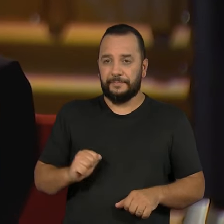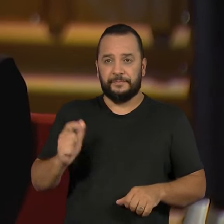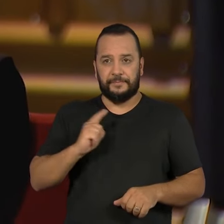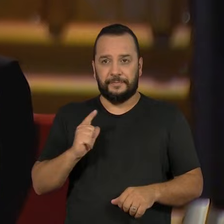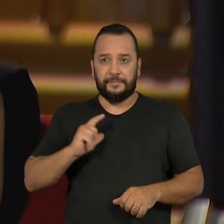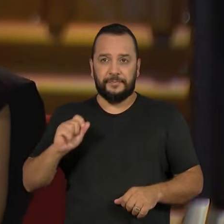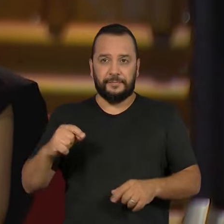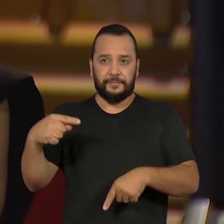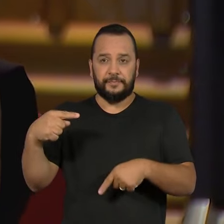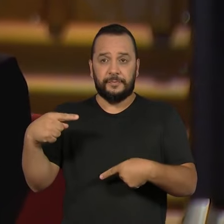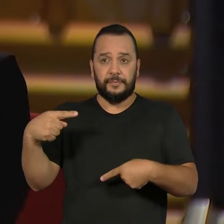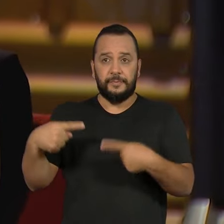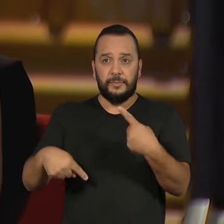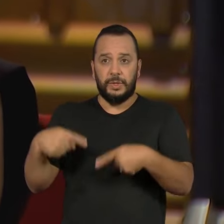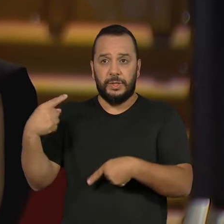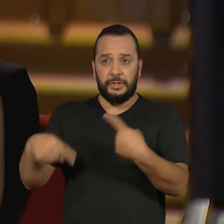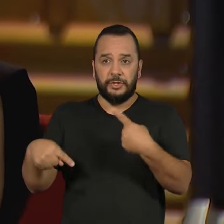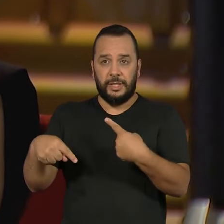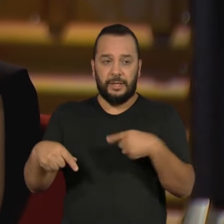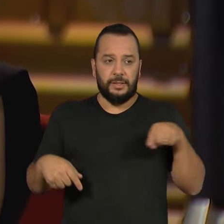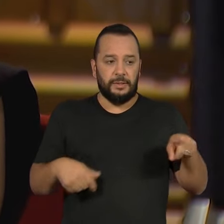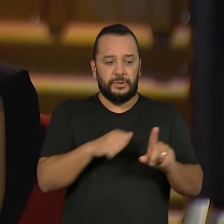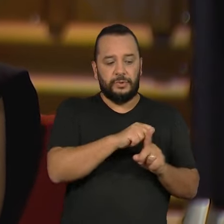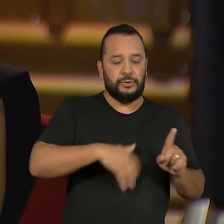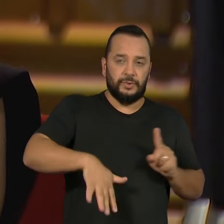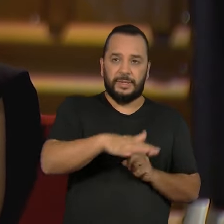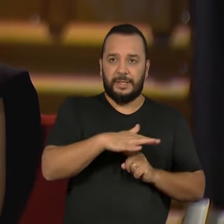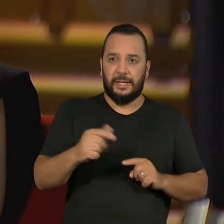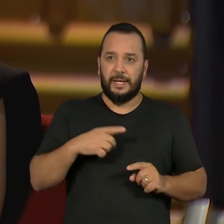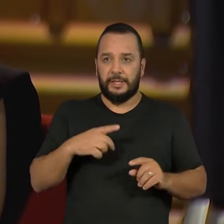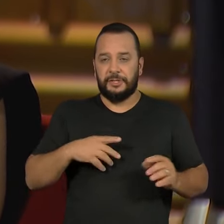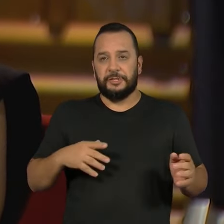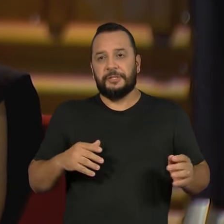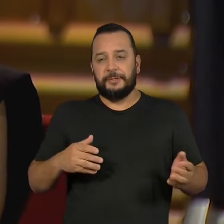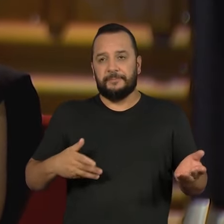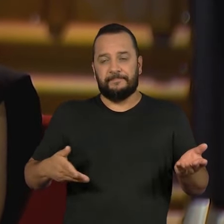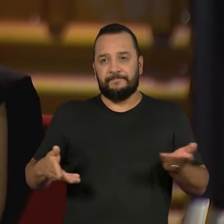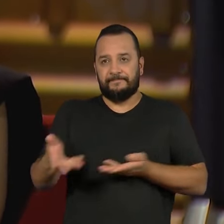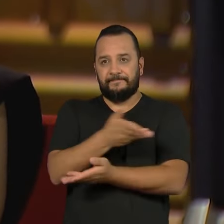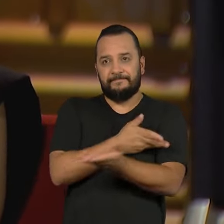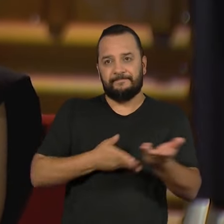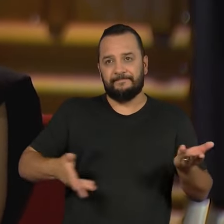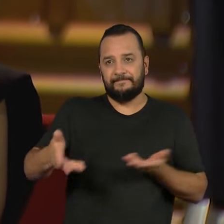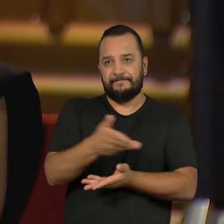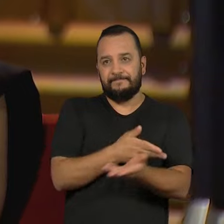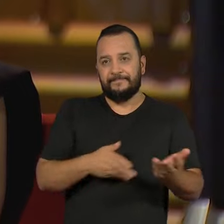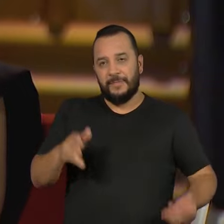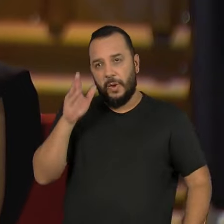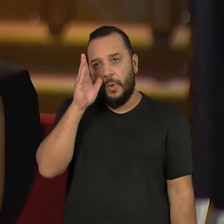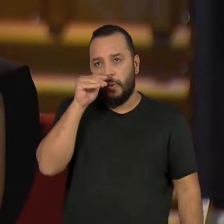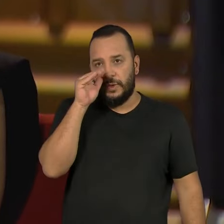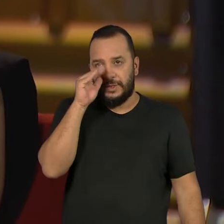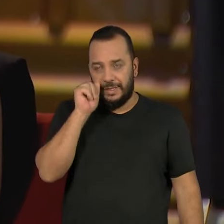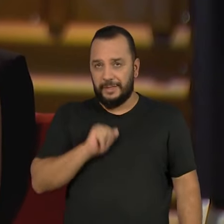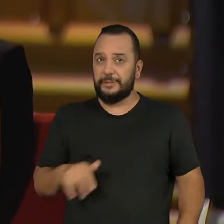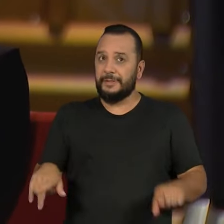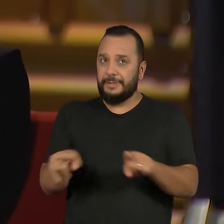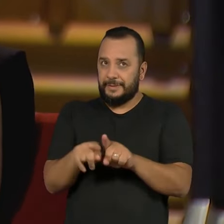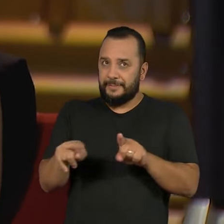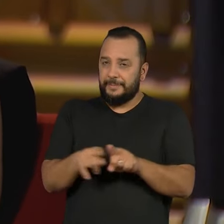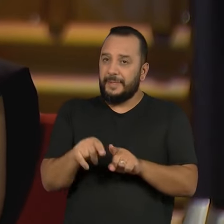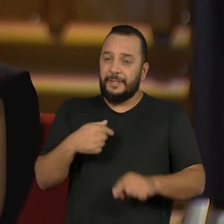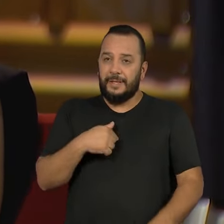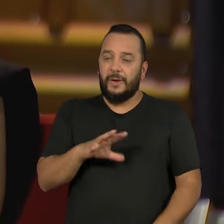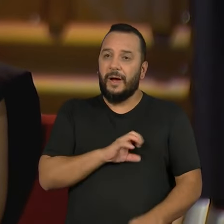participação política e sociedade sempre foi eh um tema meu de curiosidade e eu também costumo dizer que eu sou uma